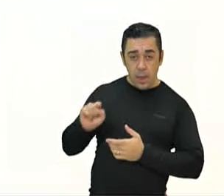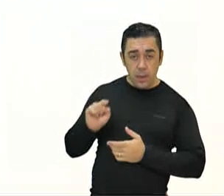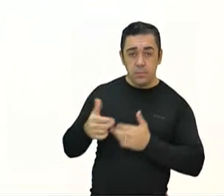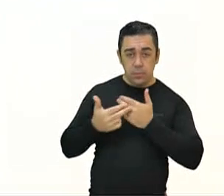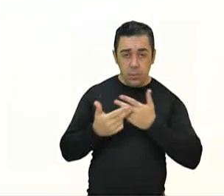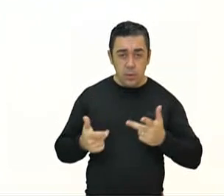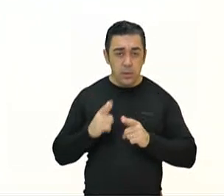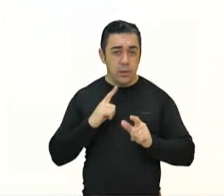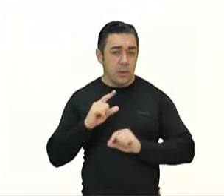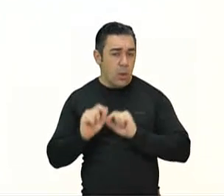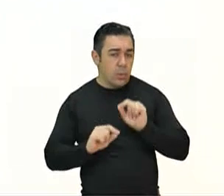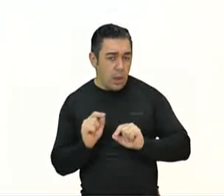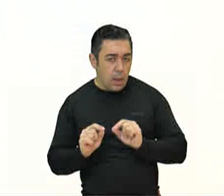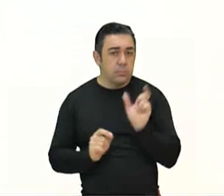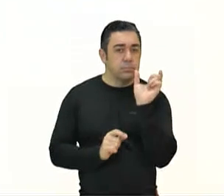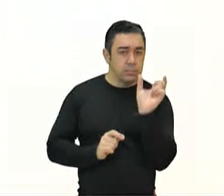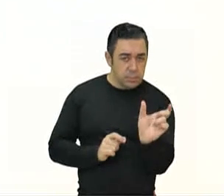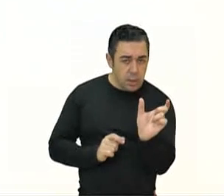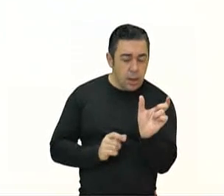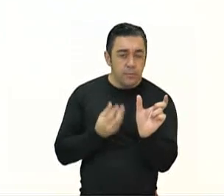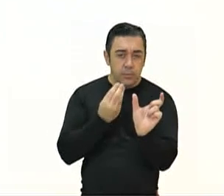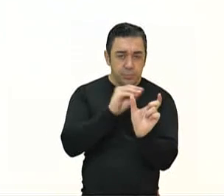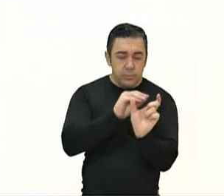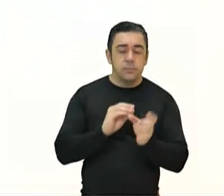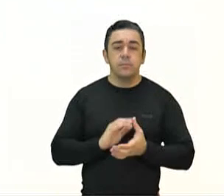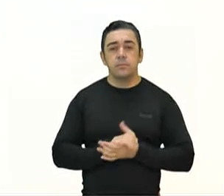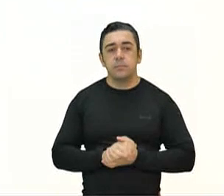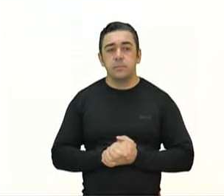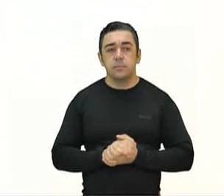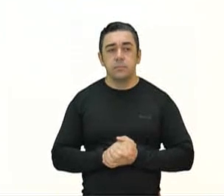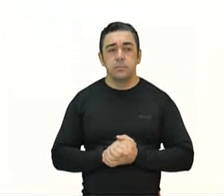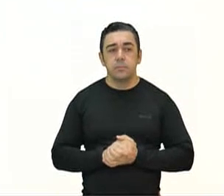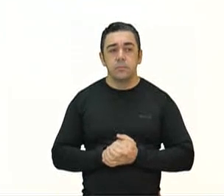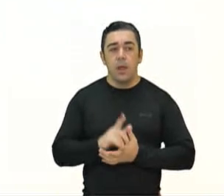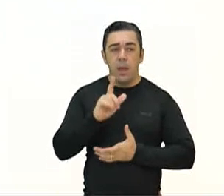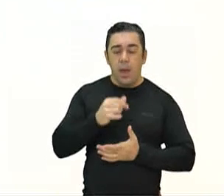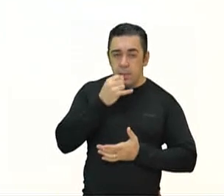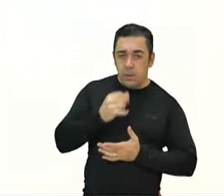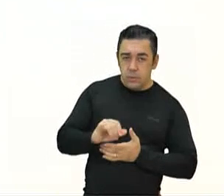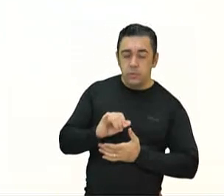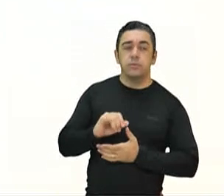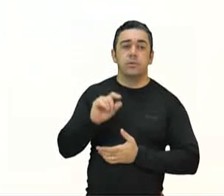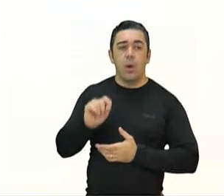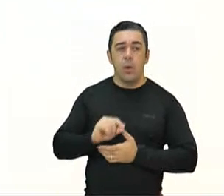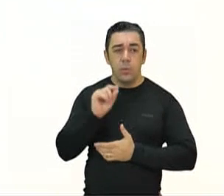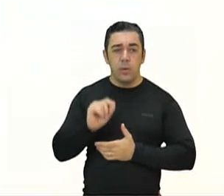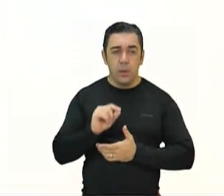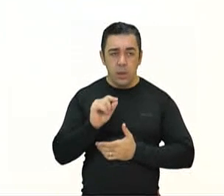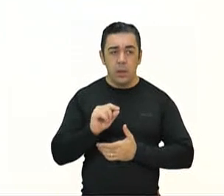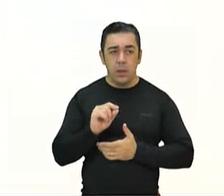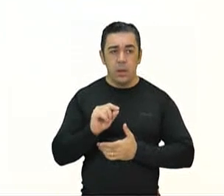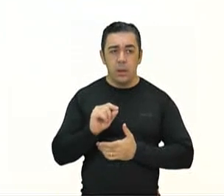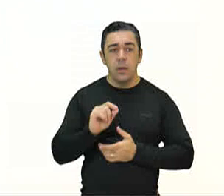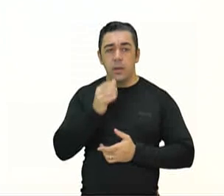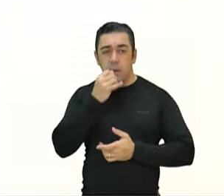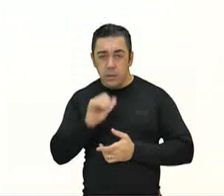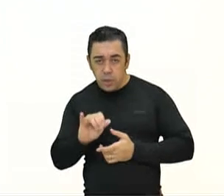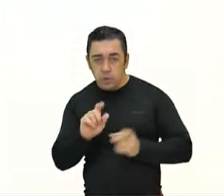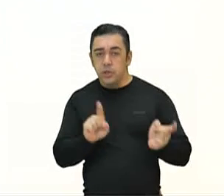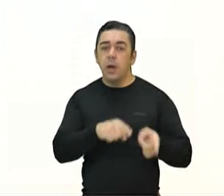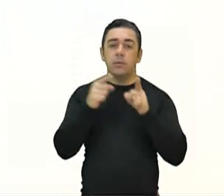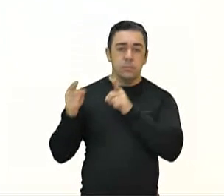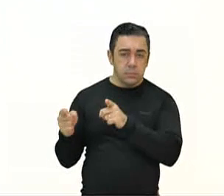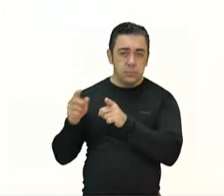têm por finalidade, também vai preencher, a energia elétrica em